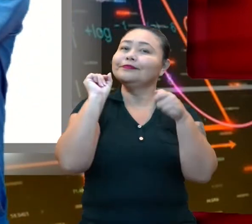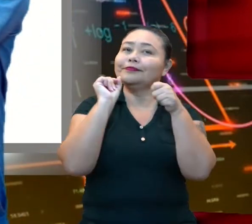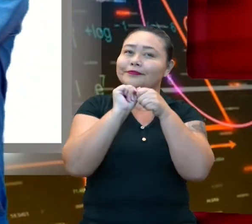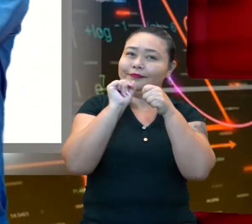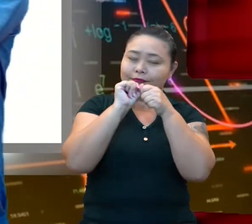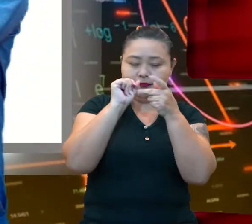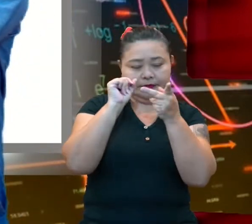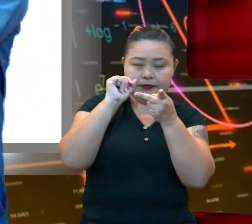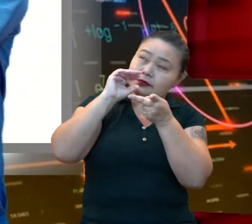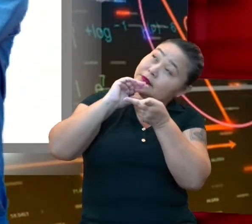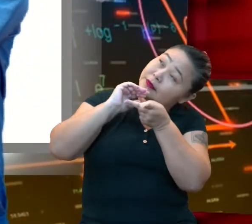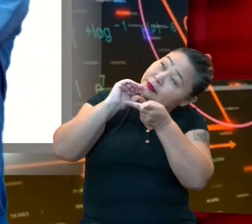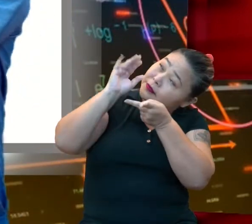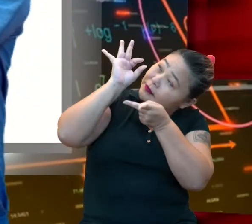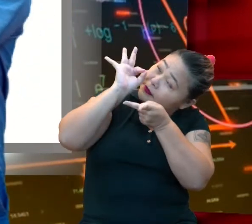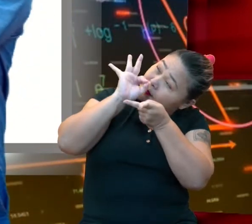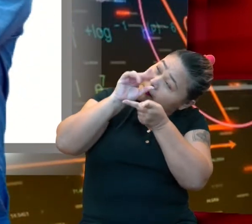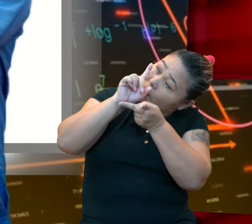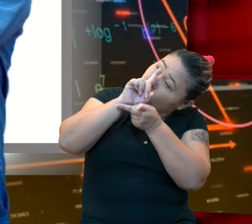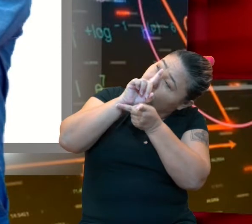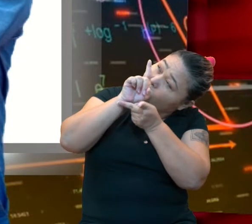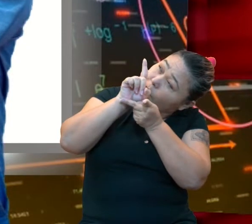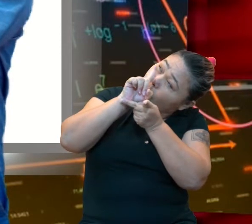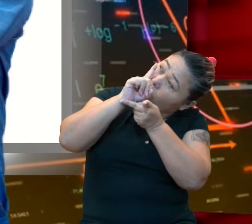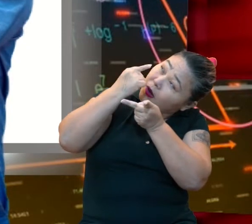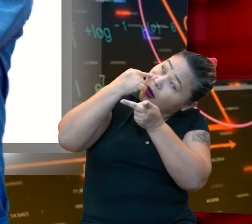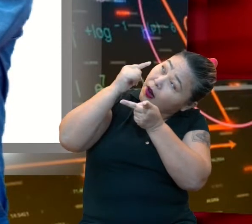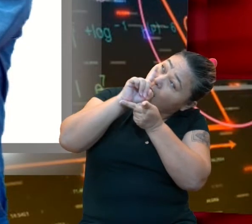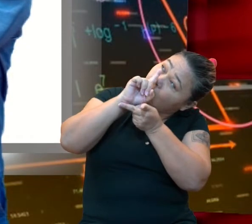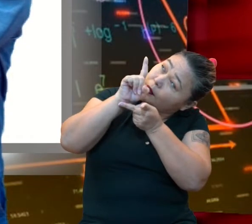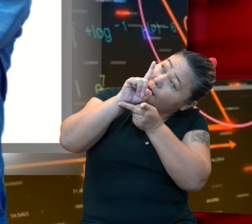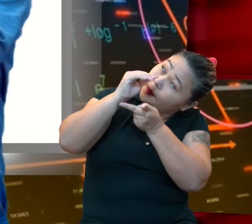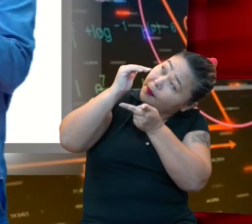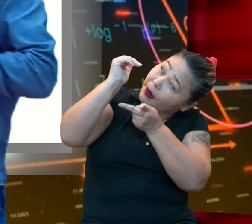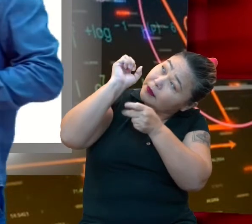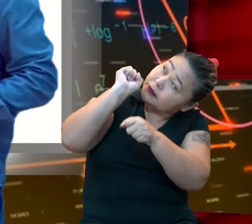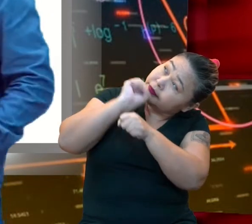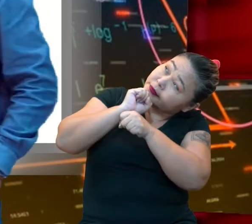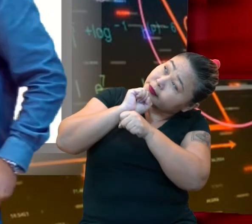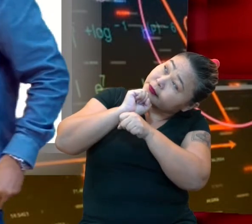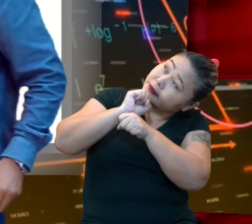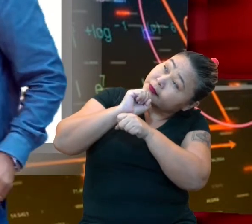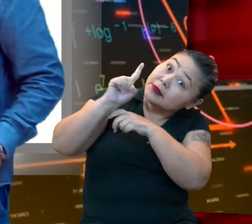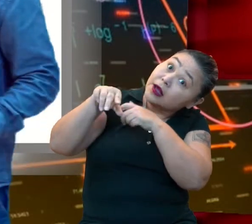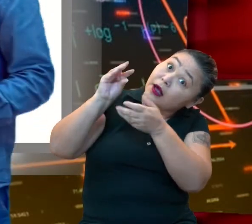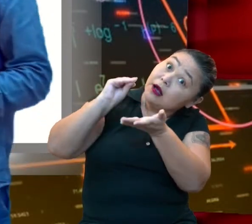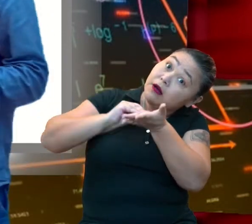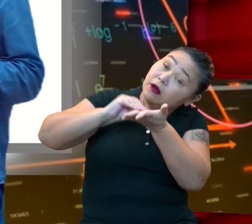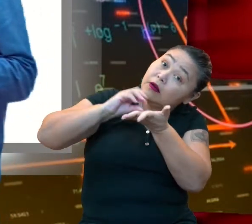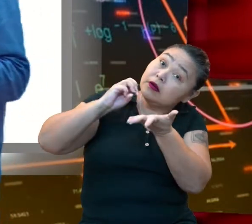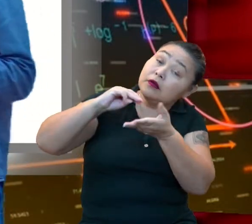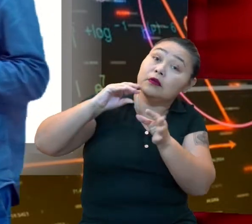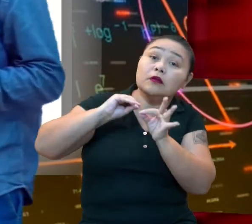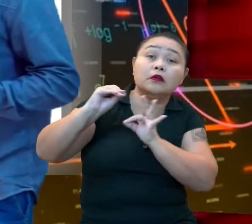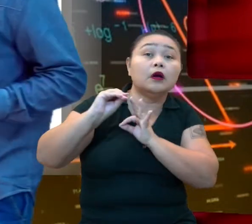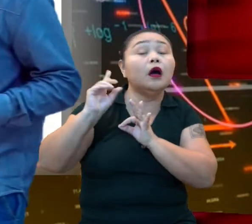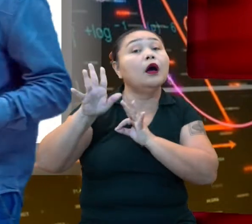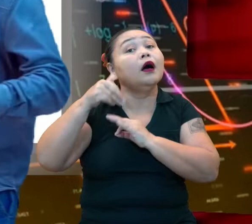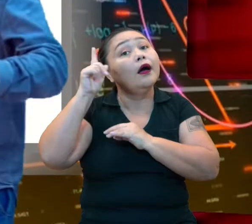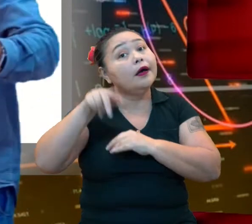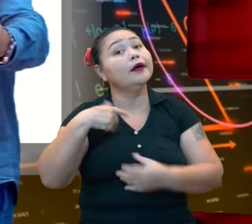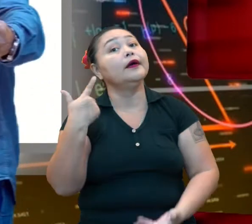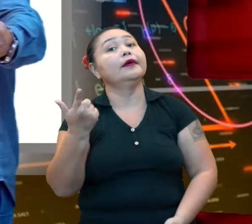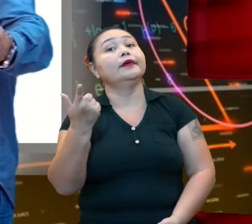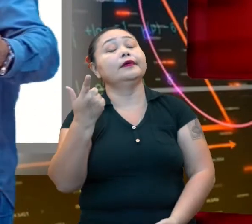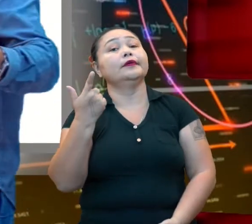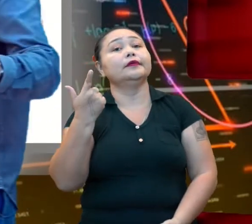ali, o canudinho vai lá no topo da árvore, separa. Tá, mas aí falta uma medida. Mas aí é o ponto importante. Qual?